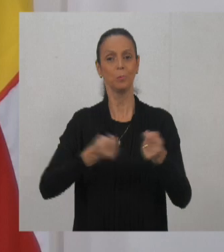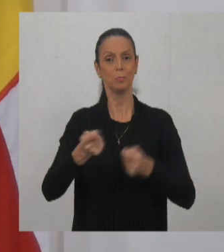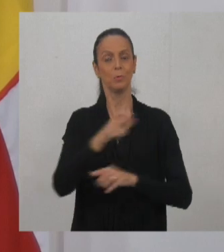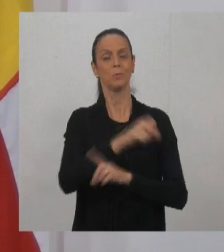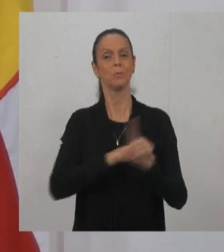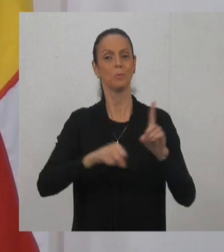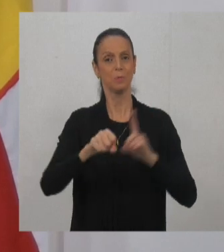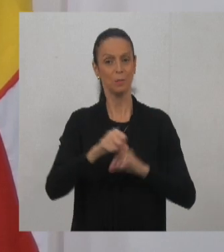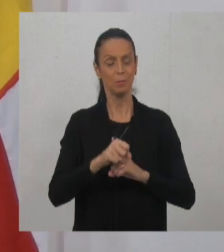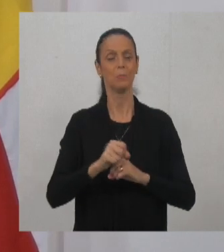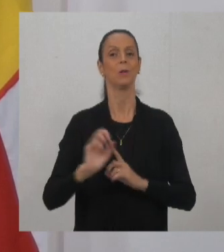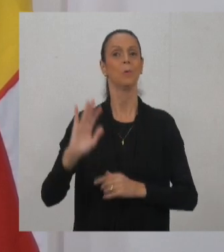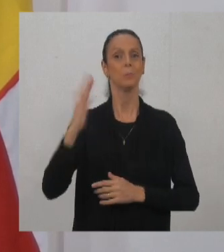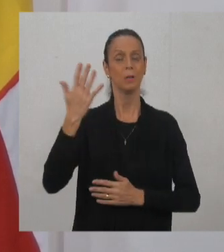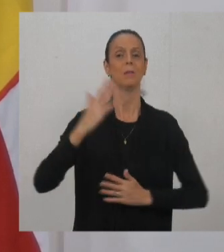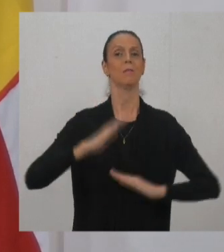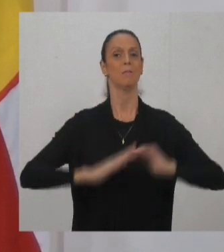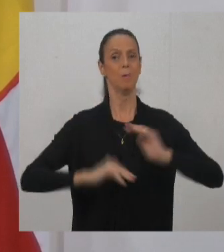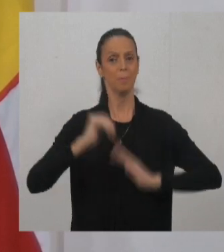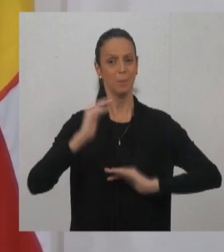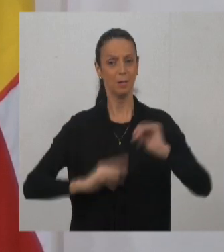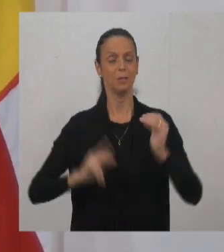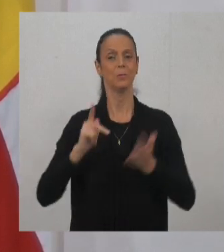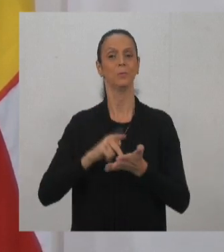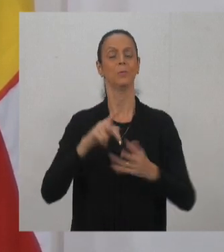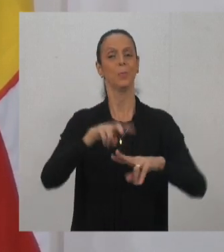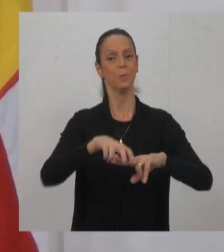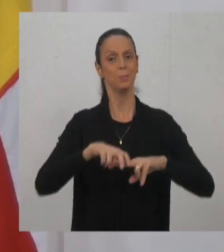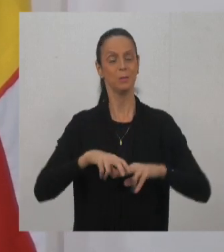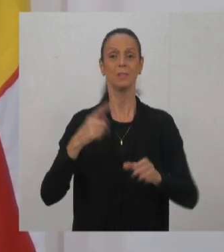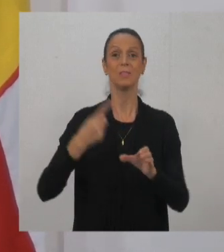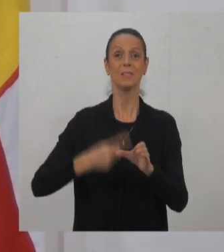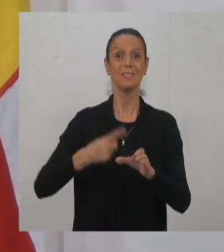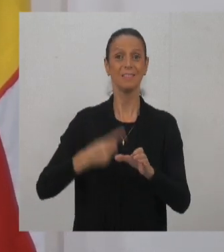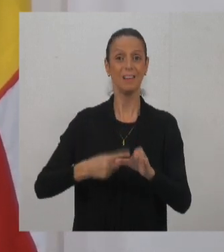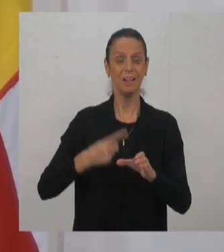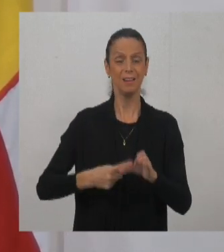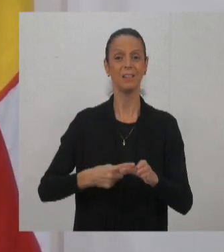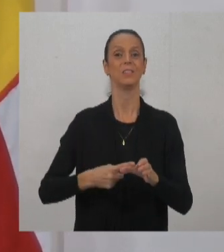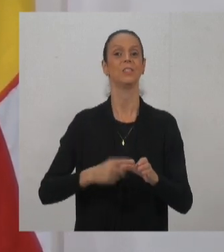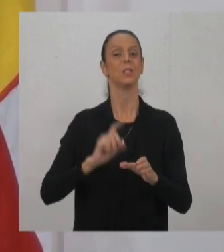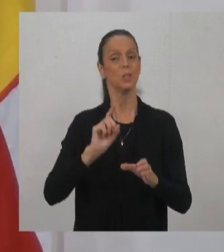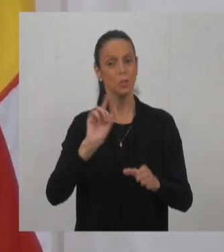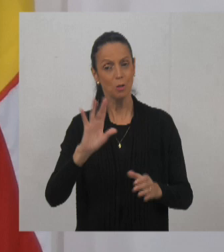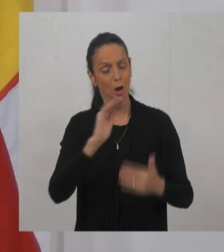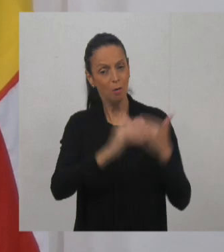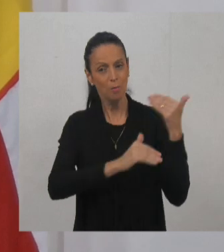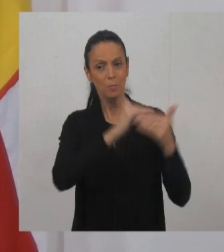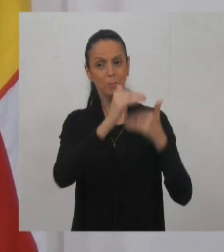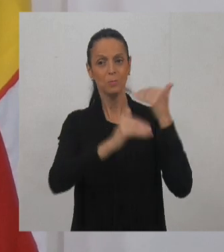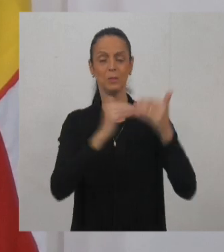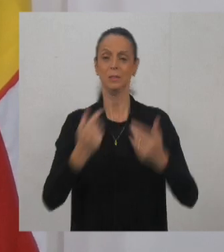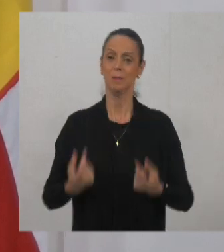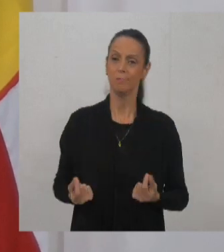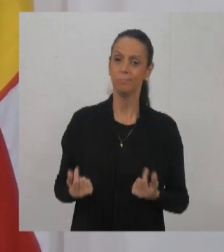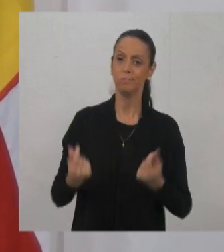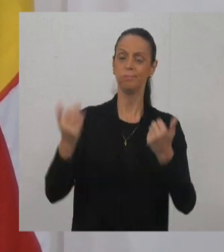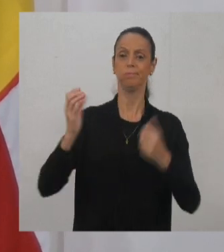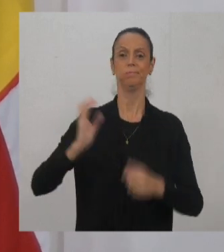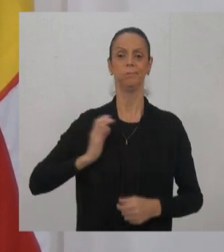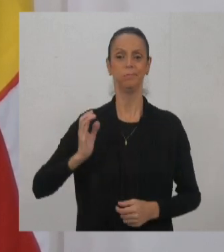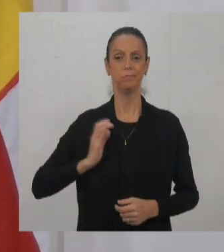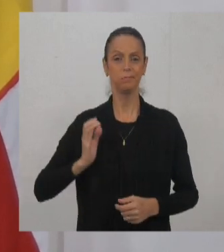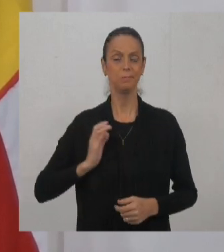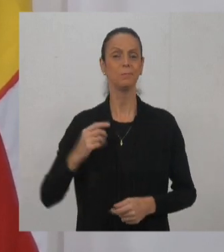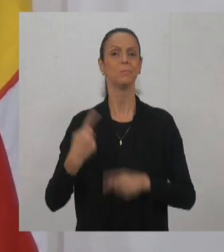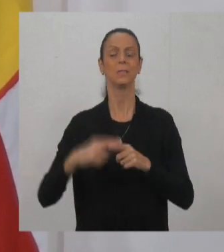são exercidos de forma plena, e por isso esta cidade só progride, só enriquece, porque